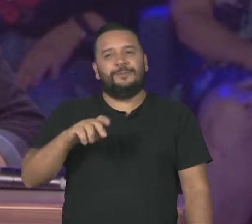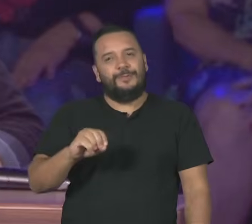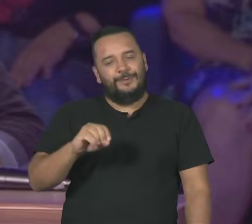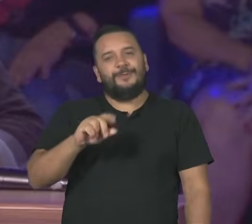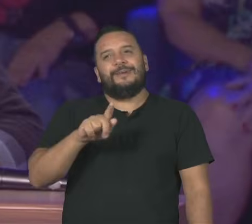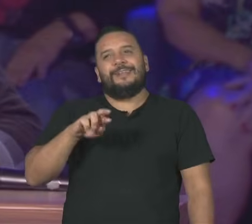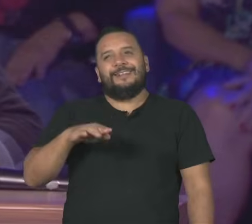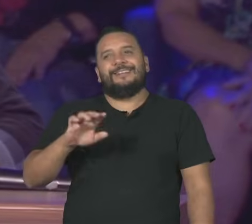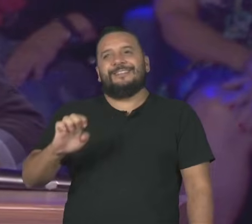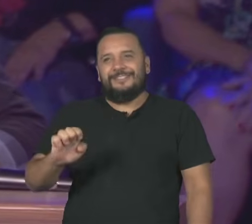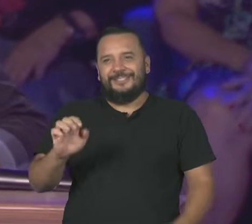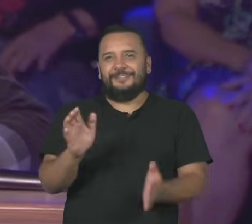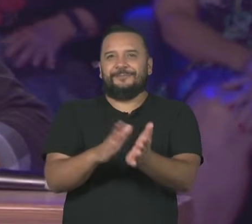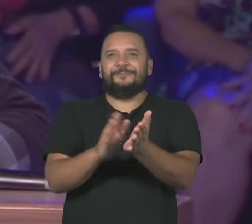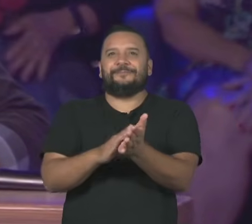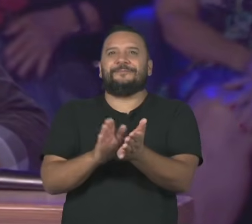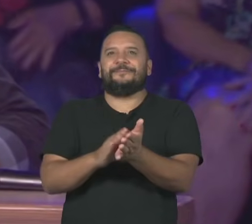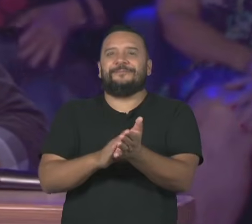Grande,